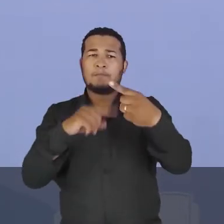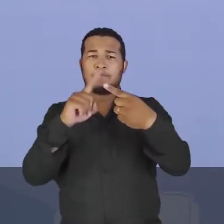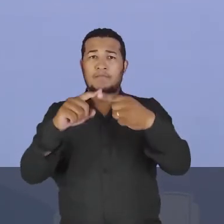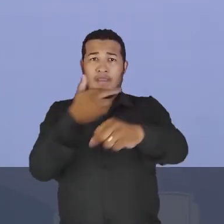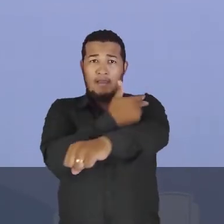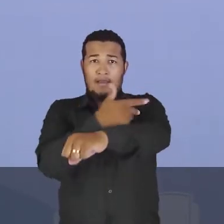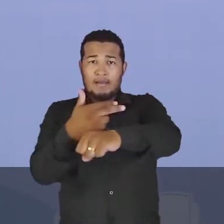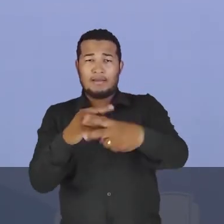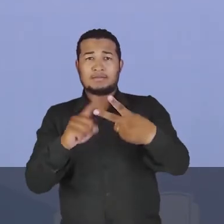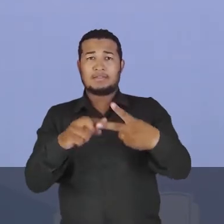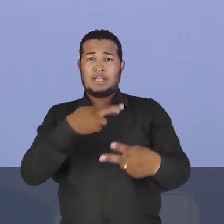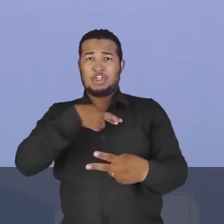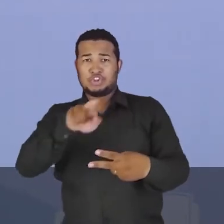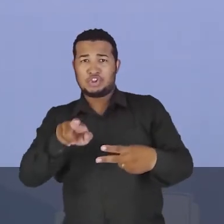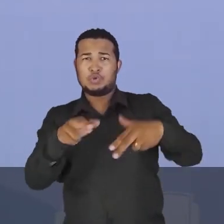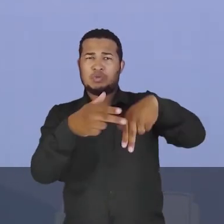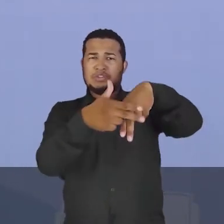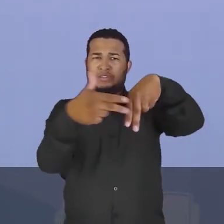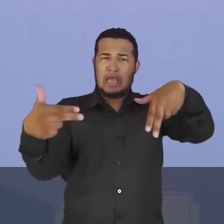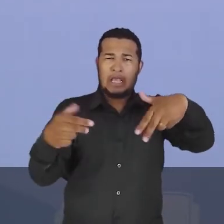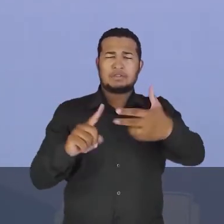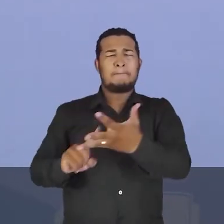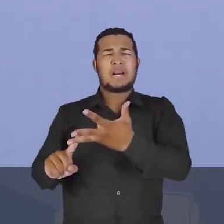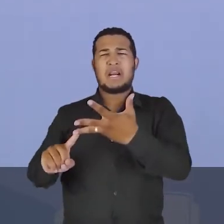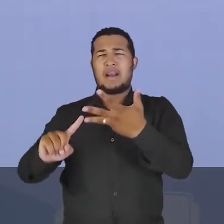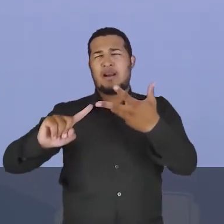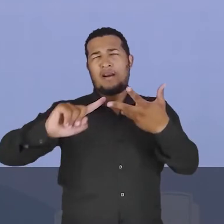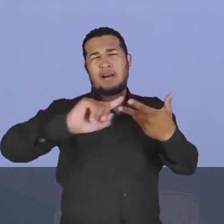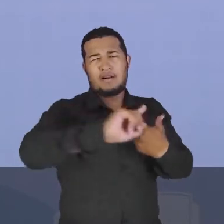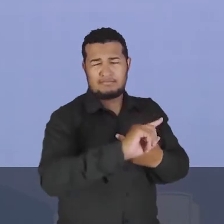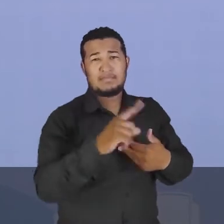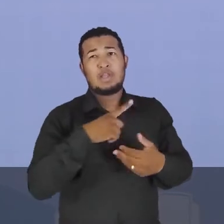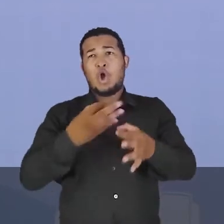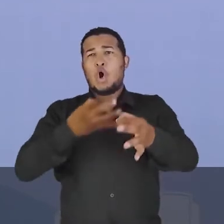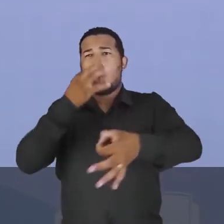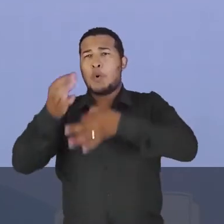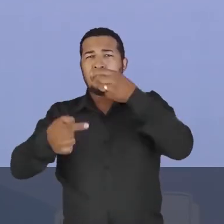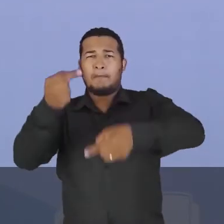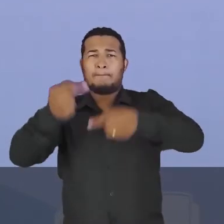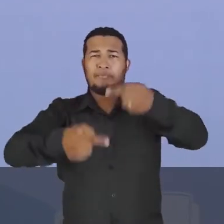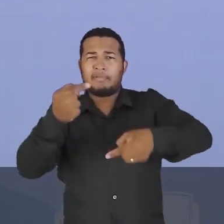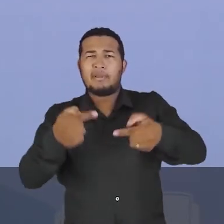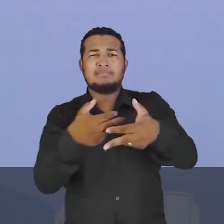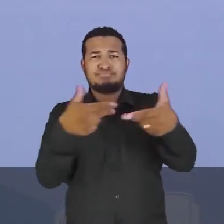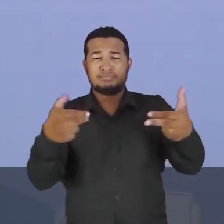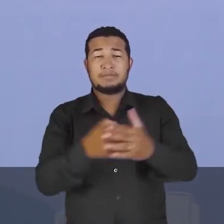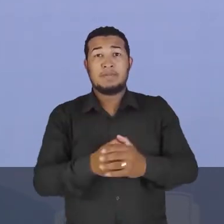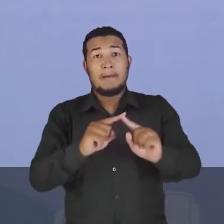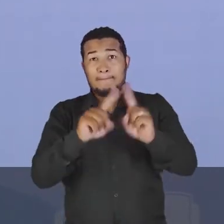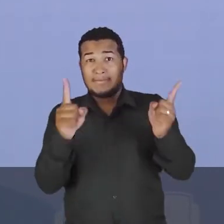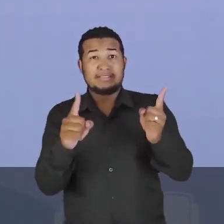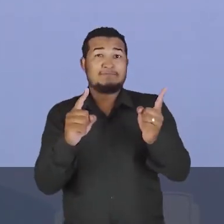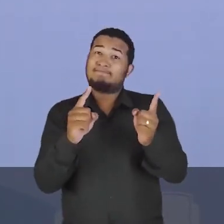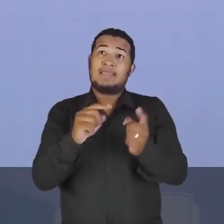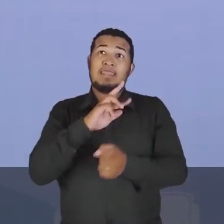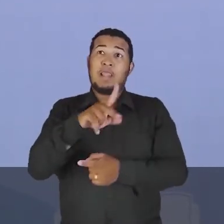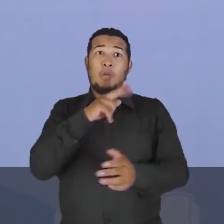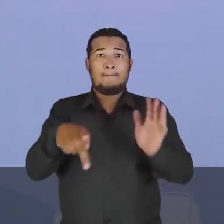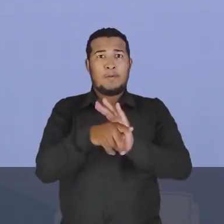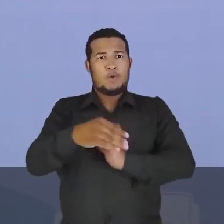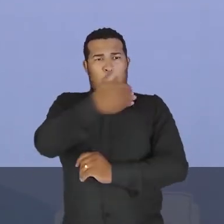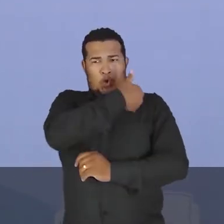raça, religião, sexo, várias coisas. Várias opiniões políticas, só que isso não é uma coisa que o